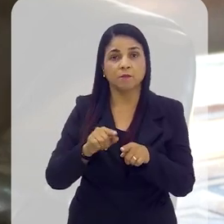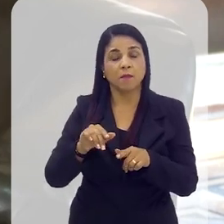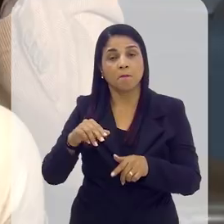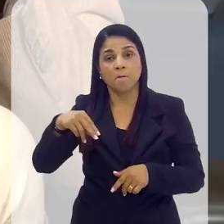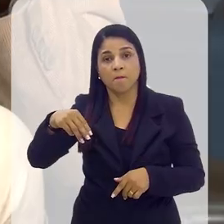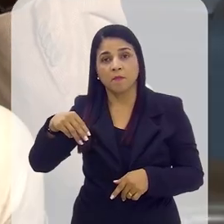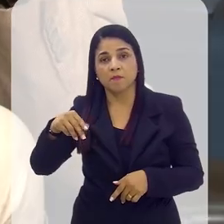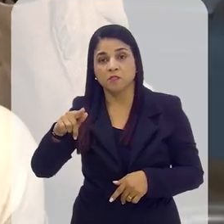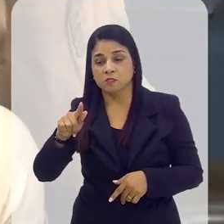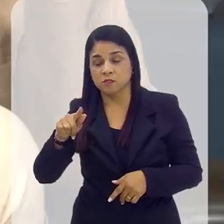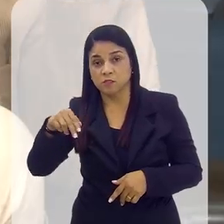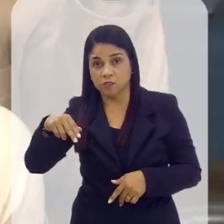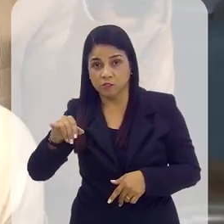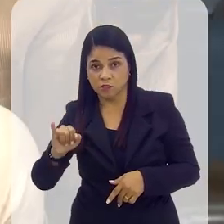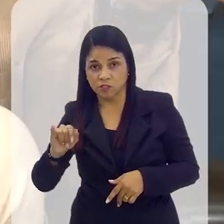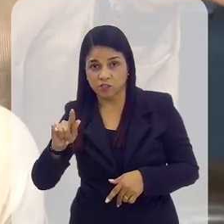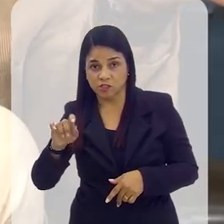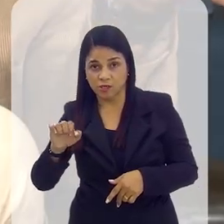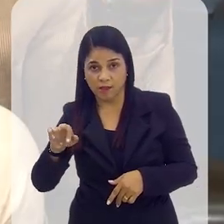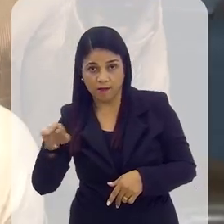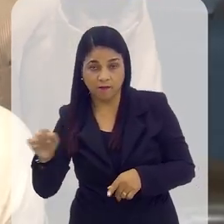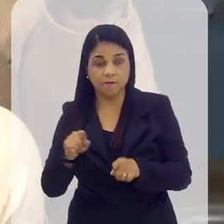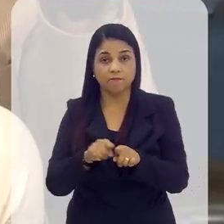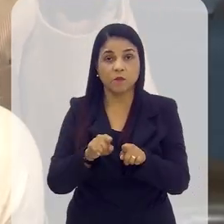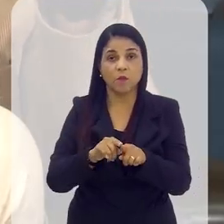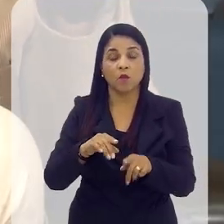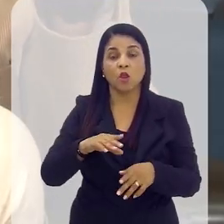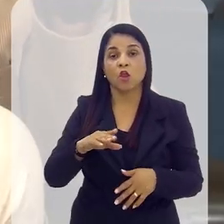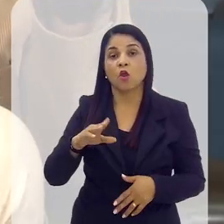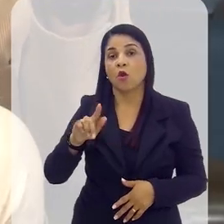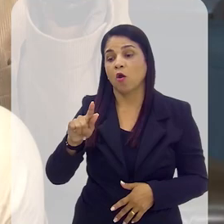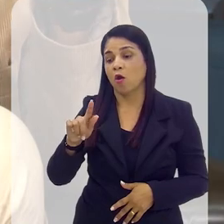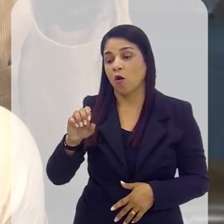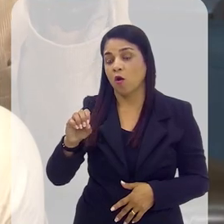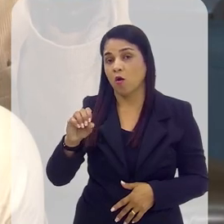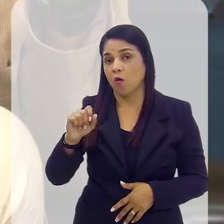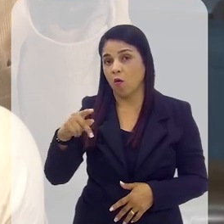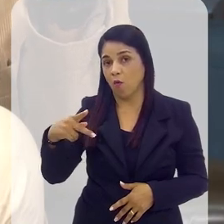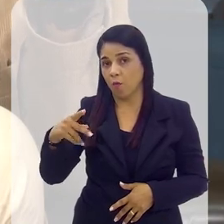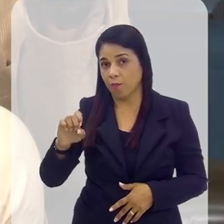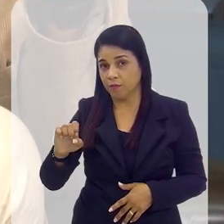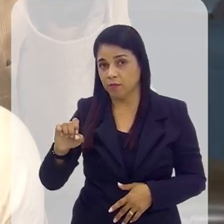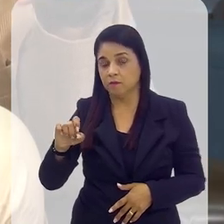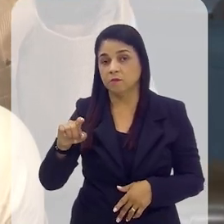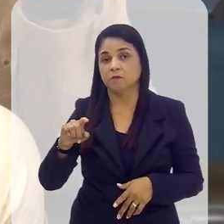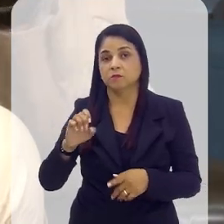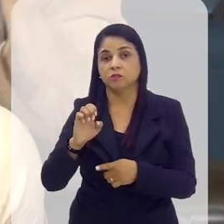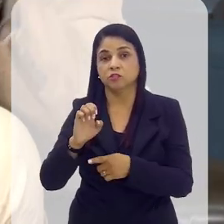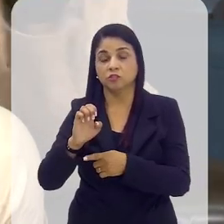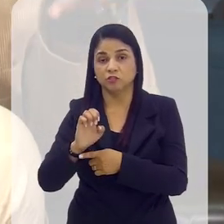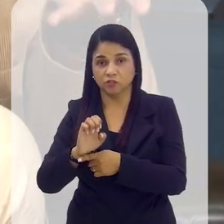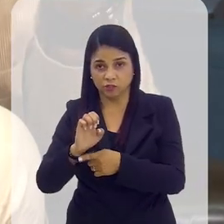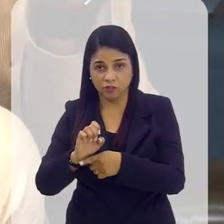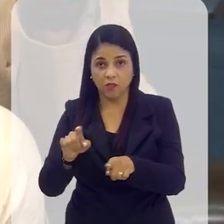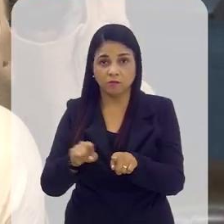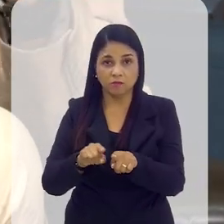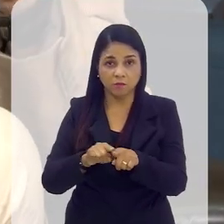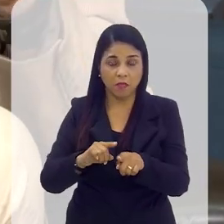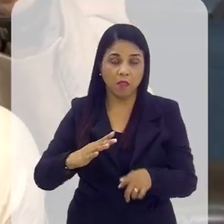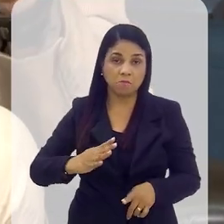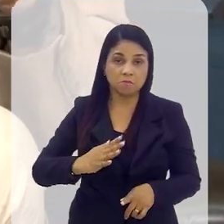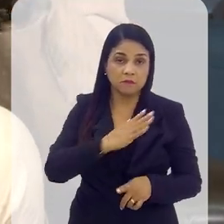mais à frente a Nigéria, golpe de Estado, o presidente do Níger, né, o novo desse golpe